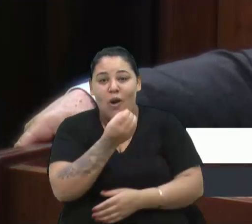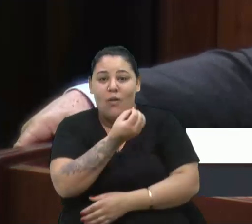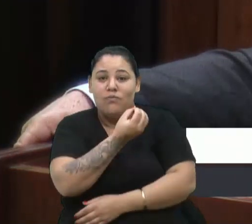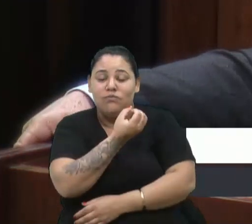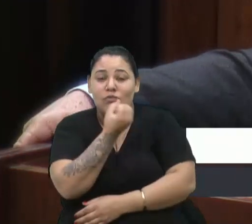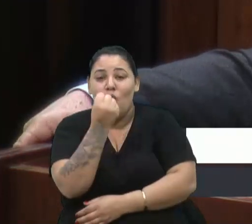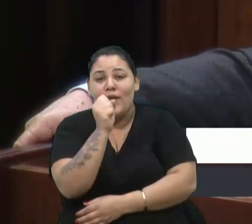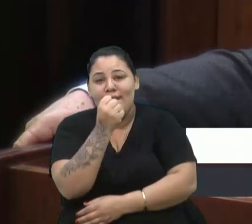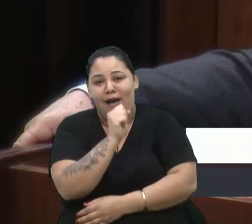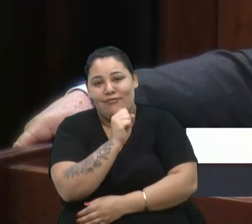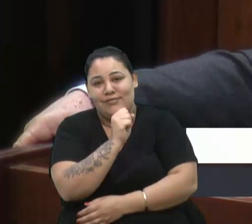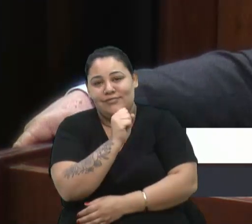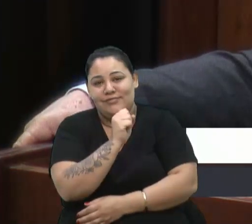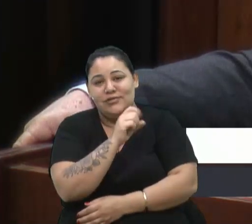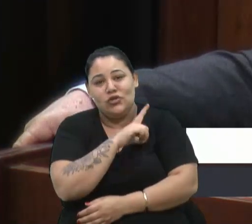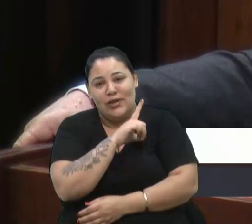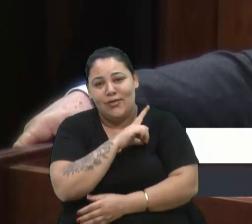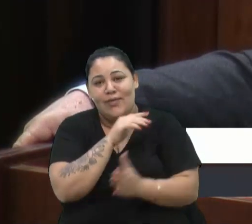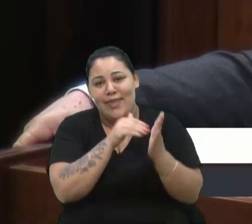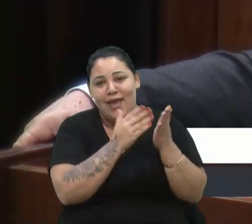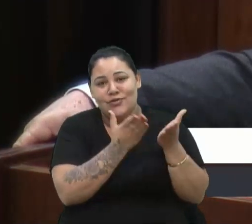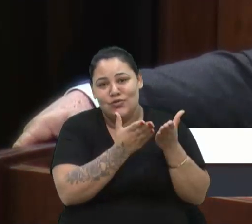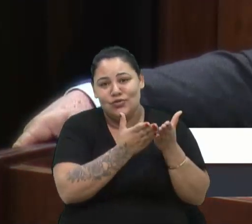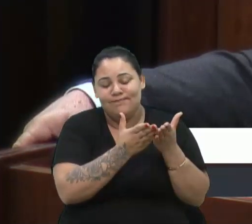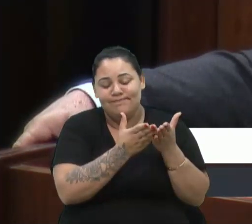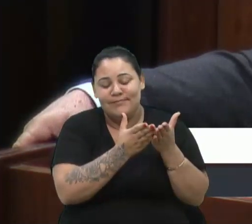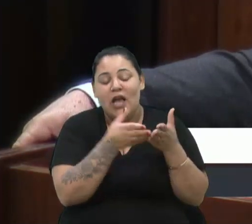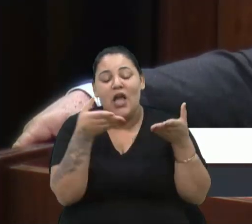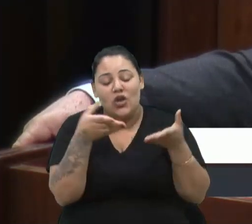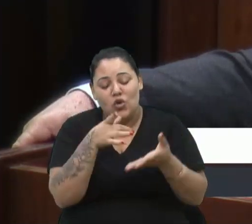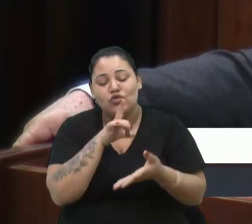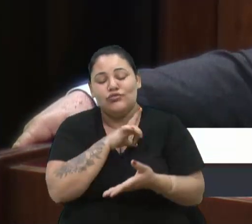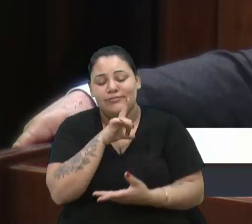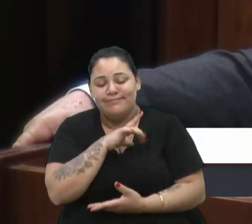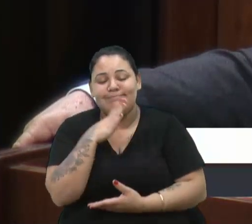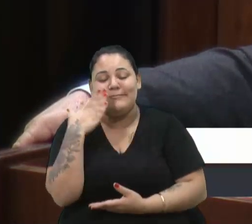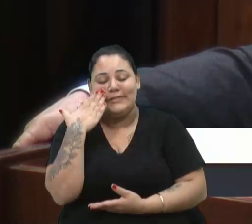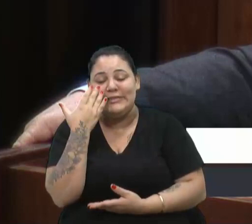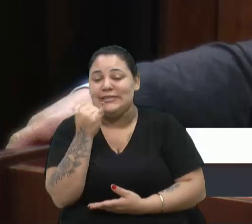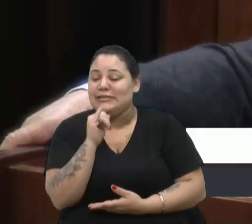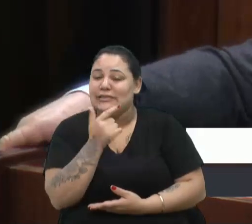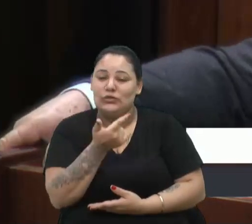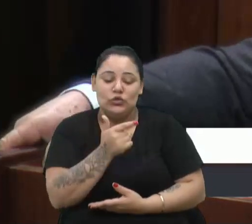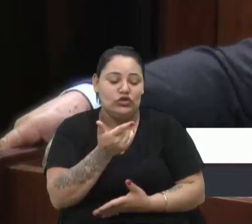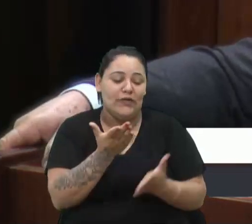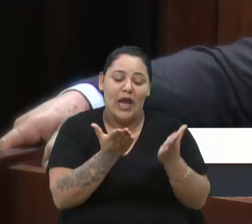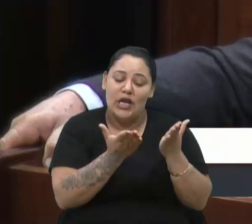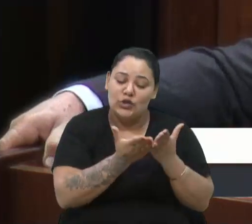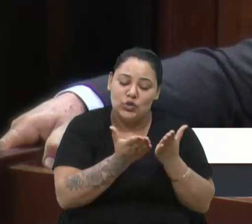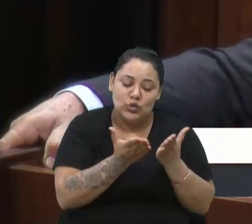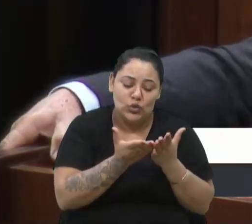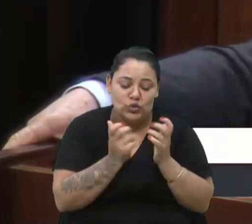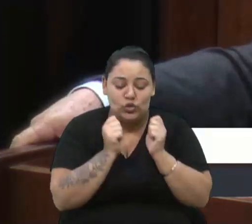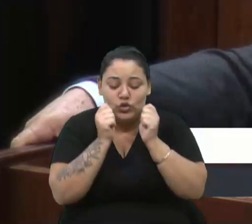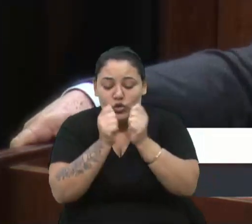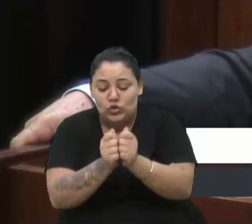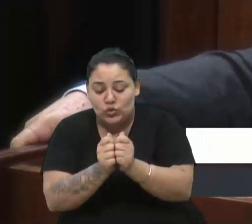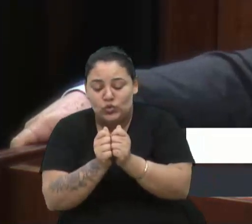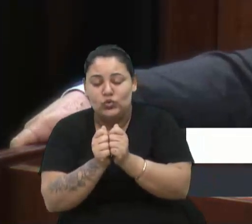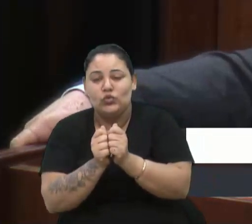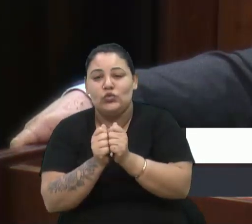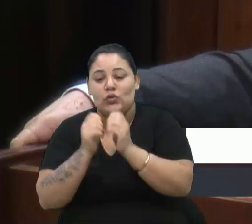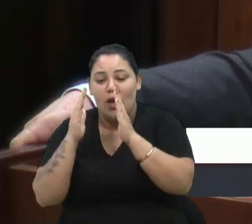ciência opinião que hoje Se não se buscar o conhecimento junto da sua propriedade para